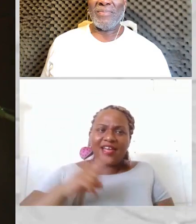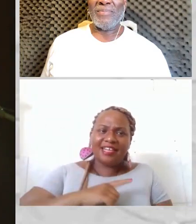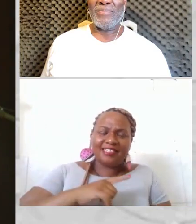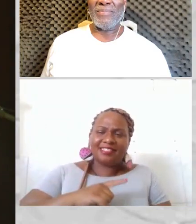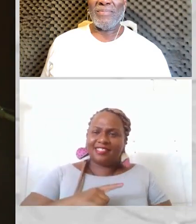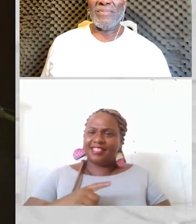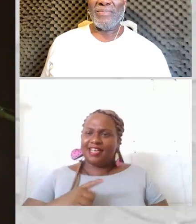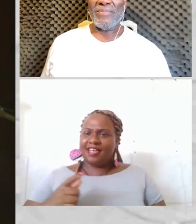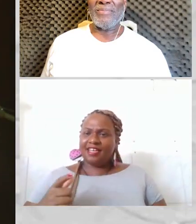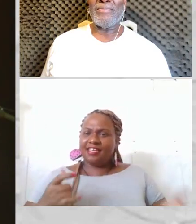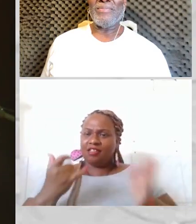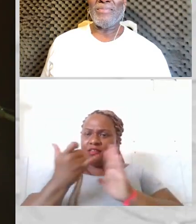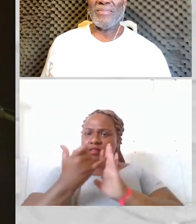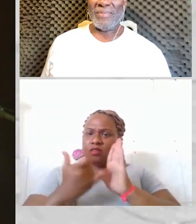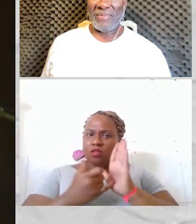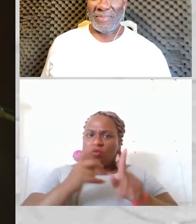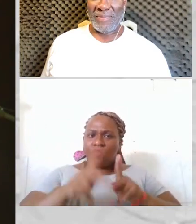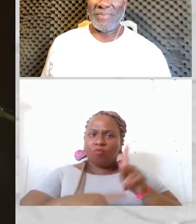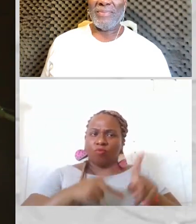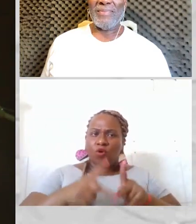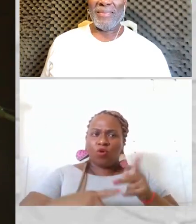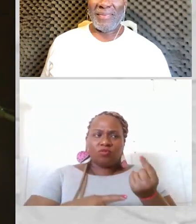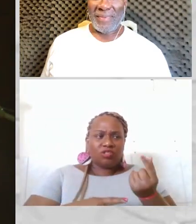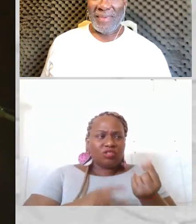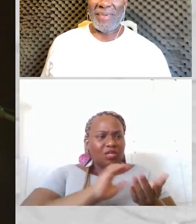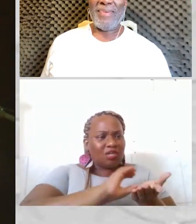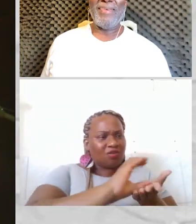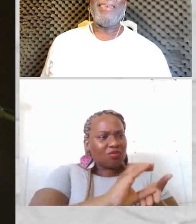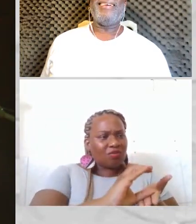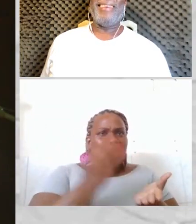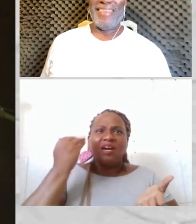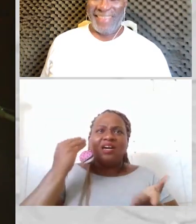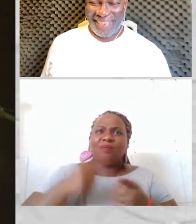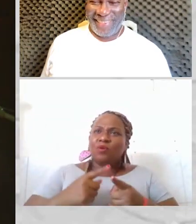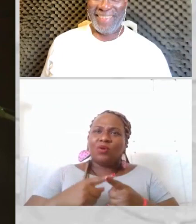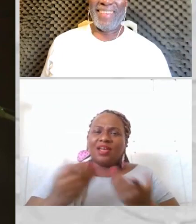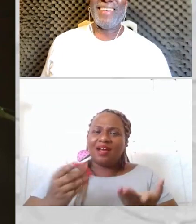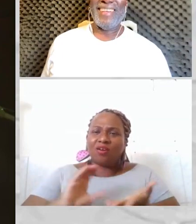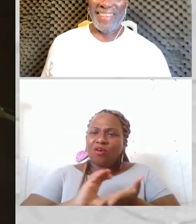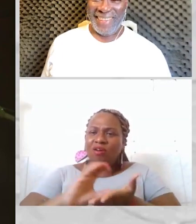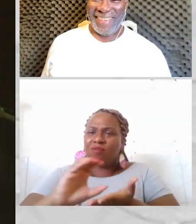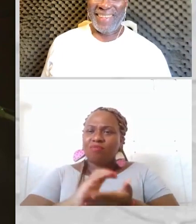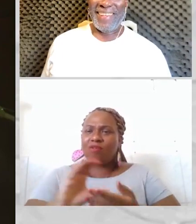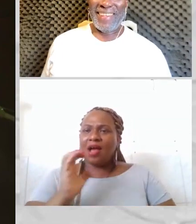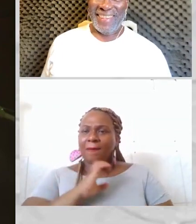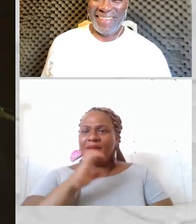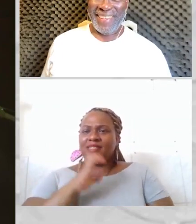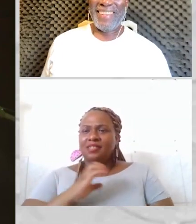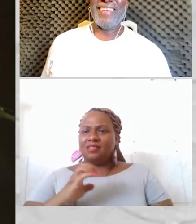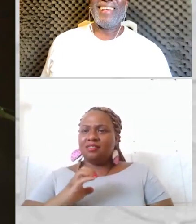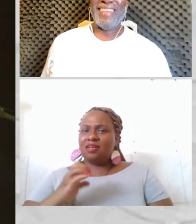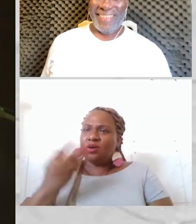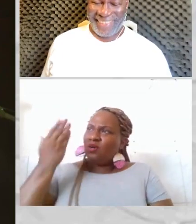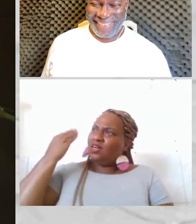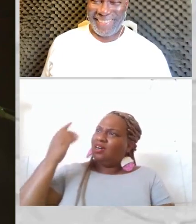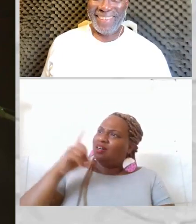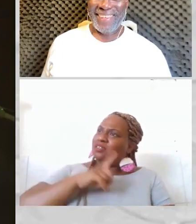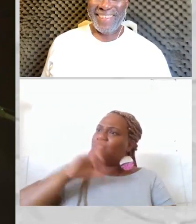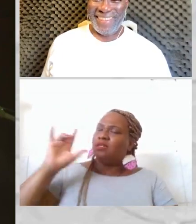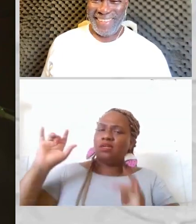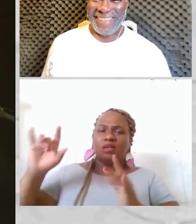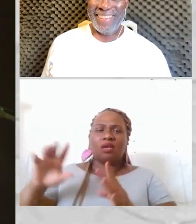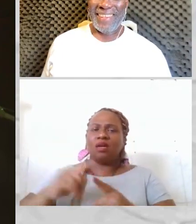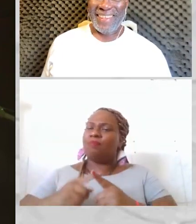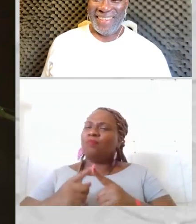porque normalmente a gente não tem esse dinheiro para cultura, porque esse dinheiro só veio agora na emergência. Se ele existia lá, por que não é